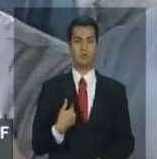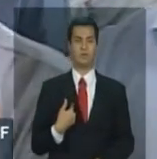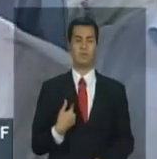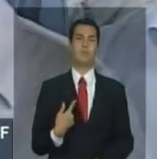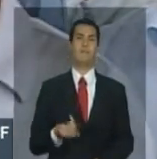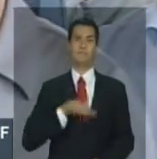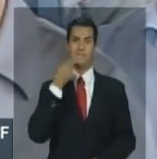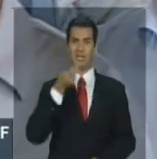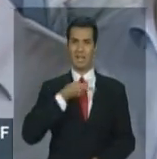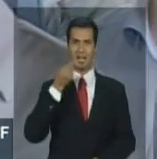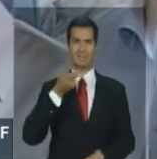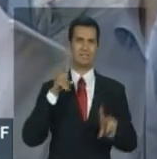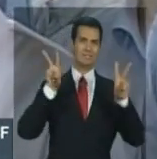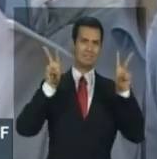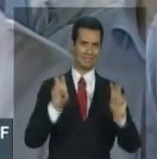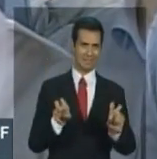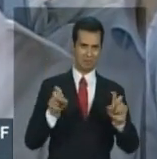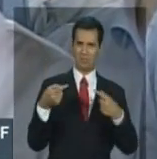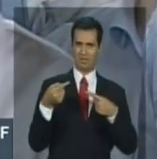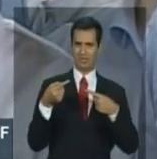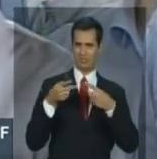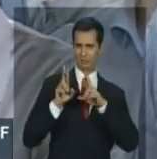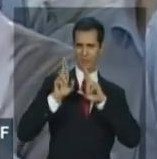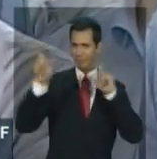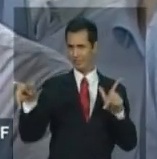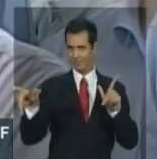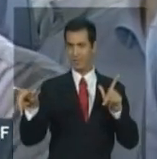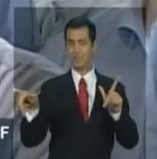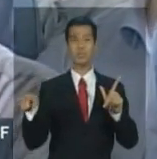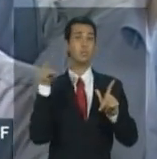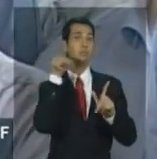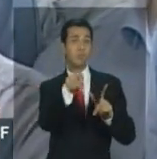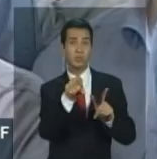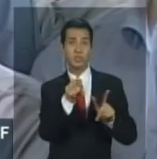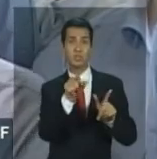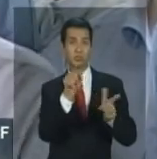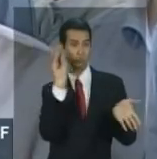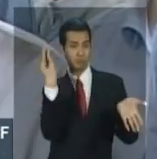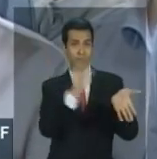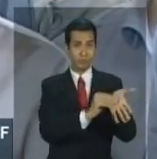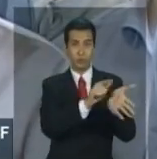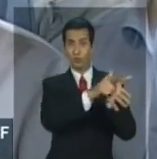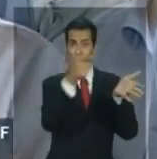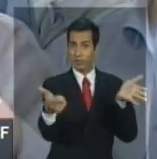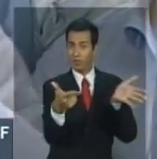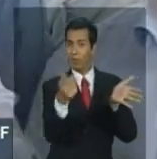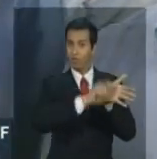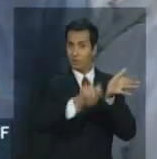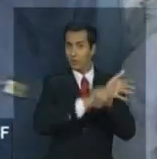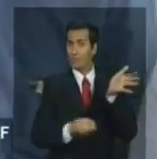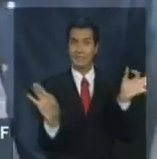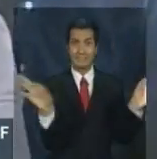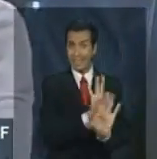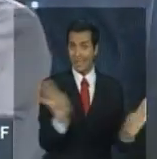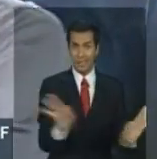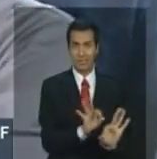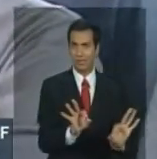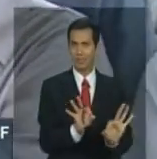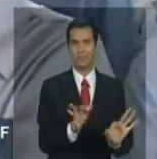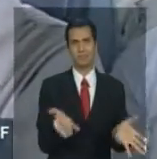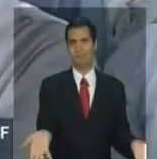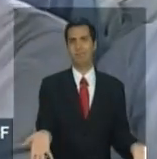uma coisa que não seja dessa obra, vocês não põem a obra no jornal. E eu quero...